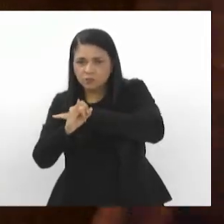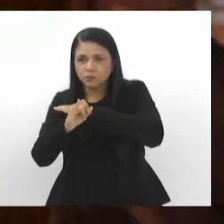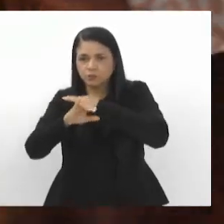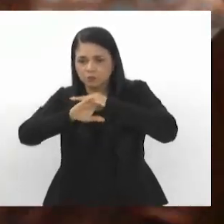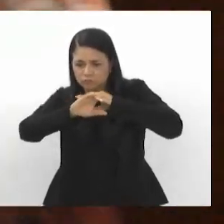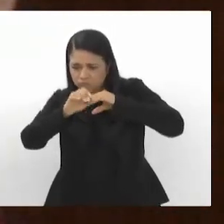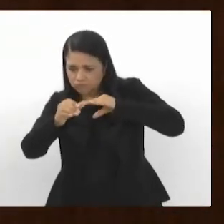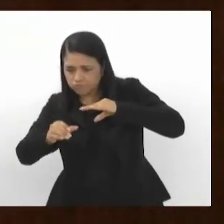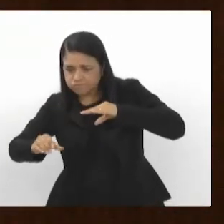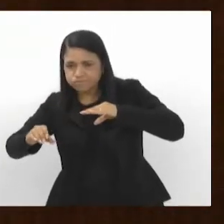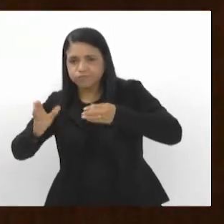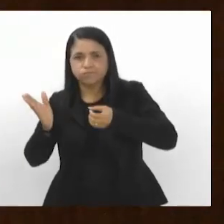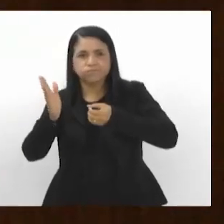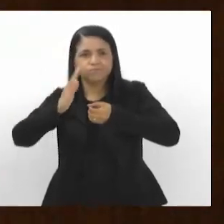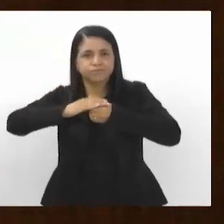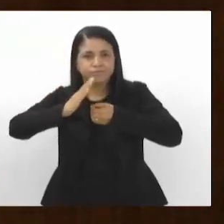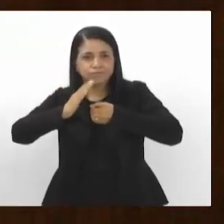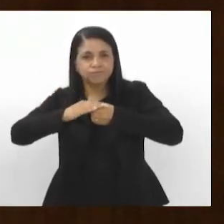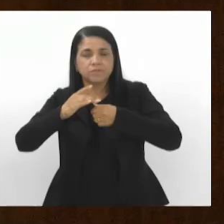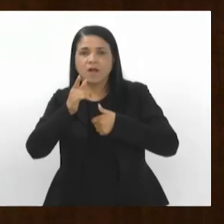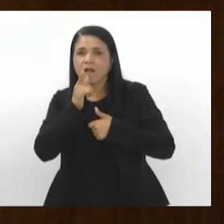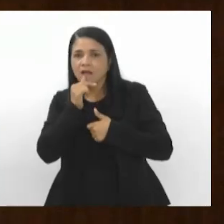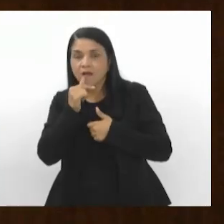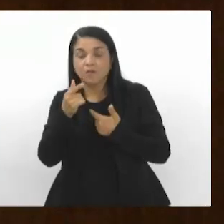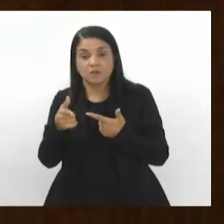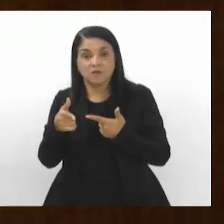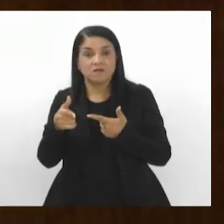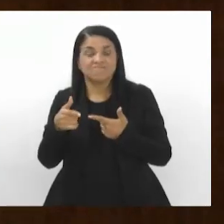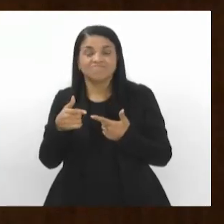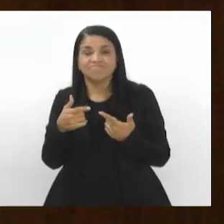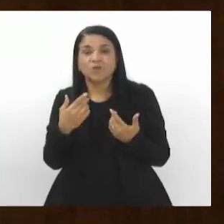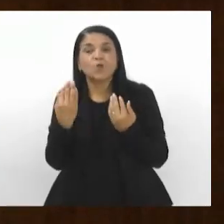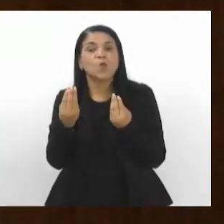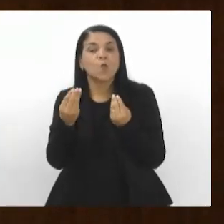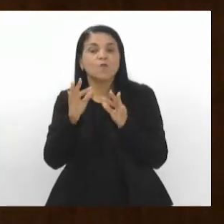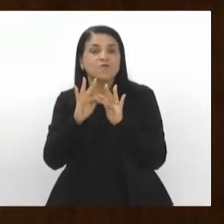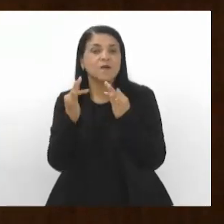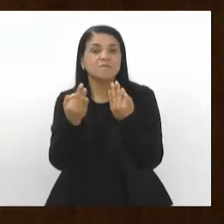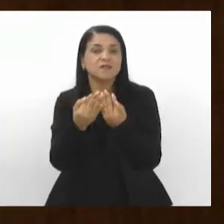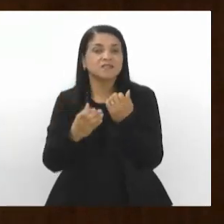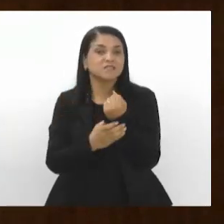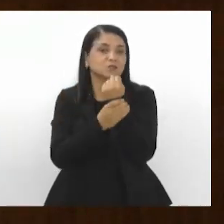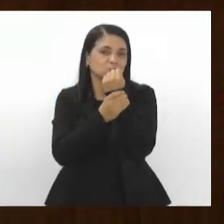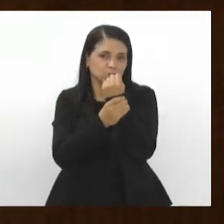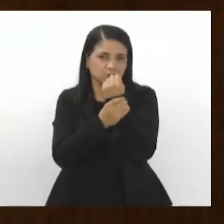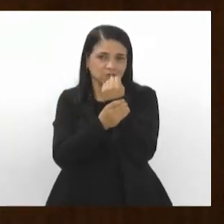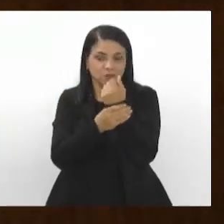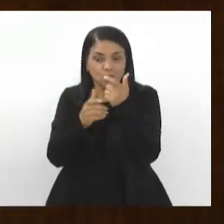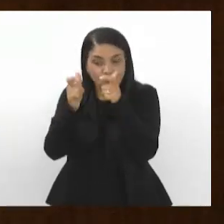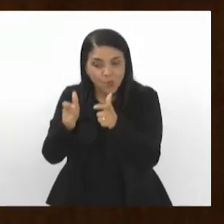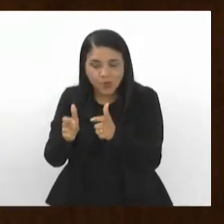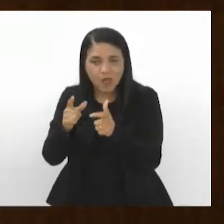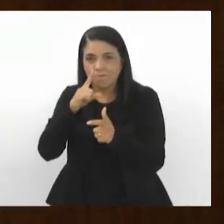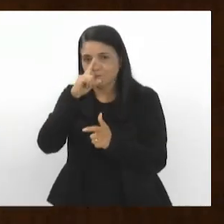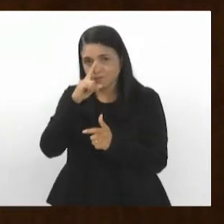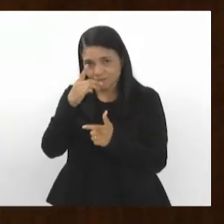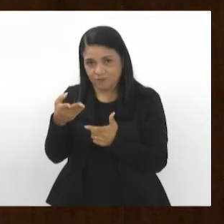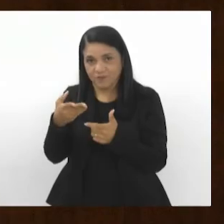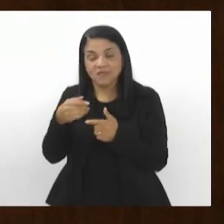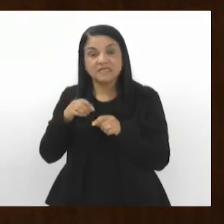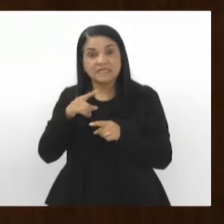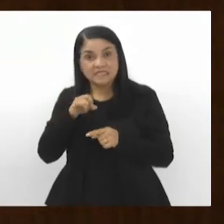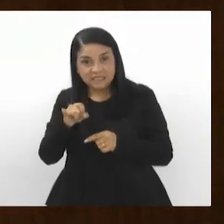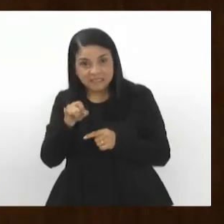saneamento, a família não vai estar segura. E quando a família está segura, é bom para a família, é bom para o meio ambiente, é bom